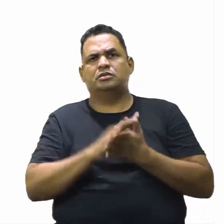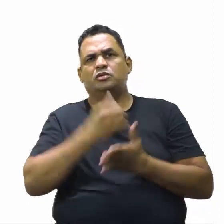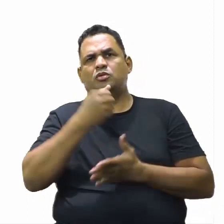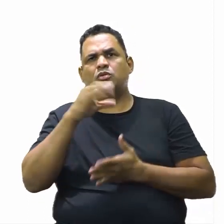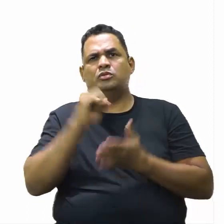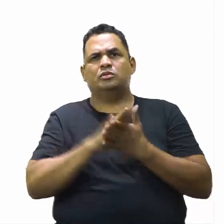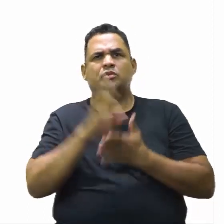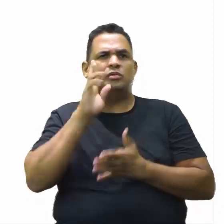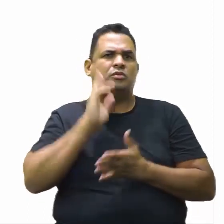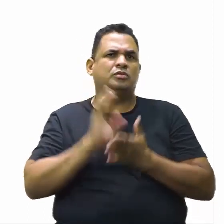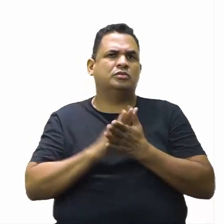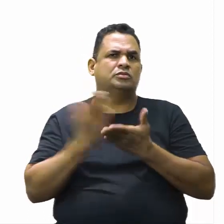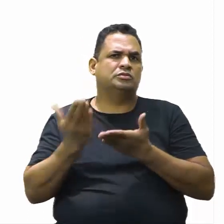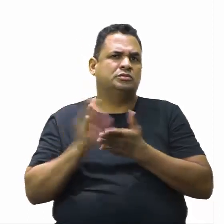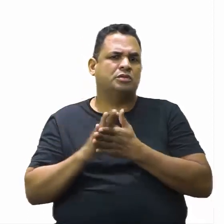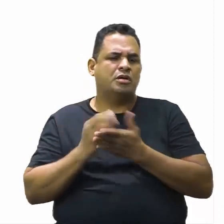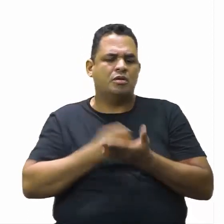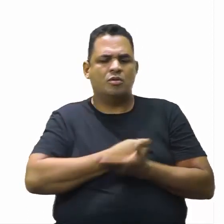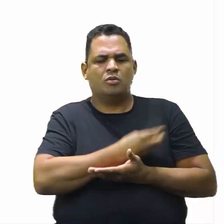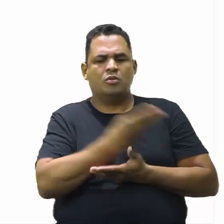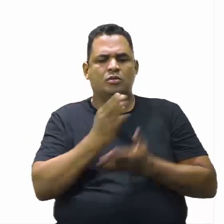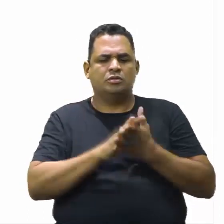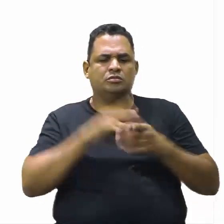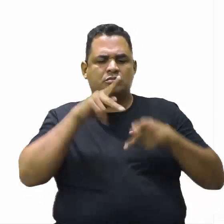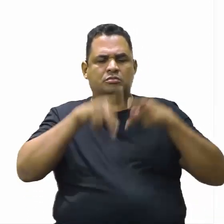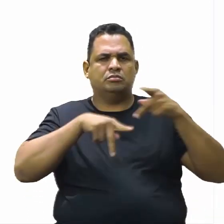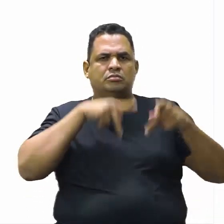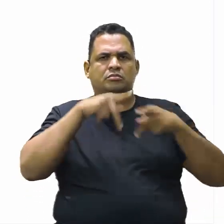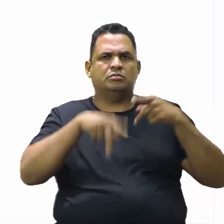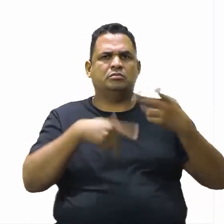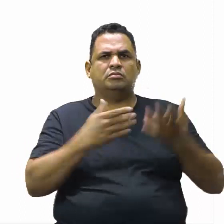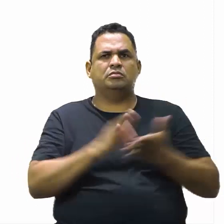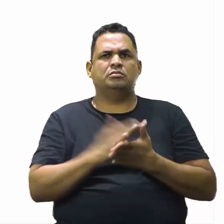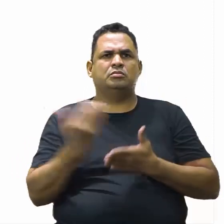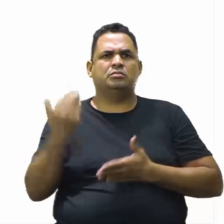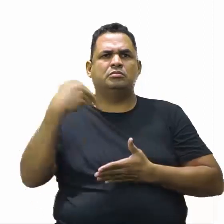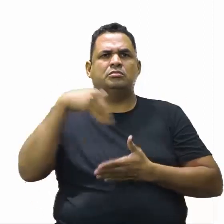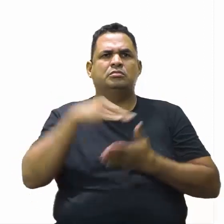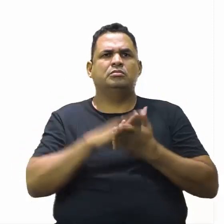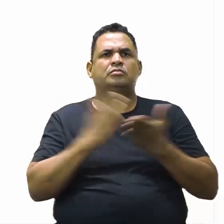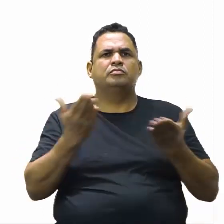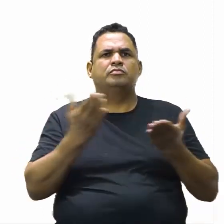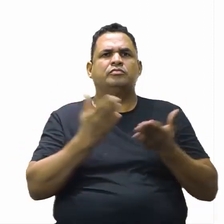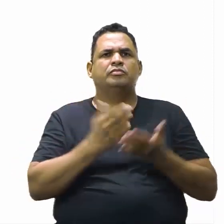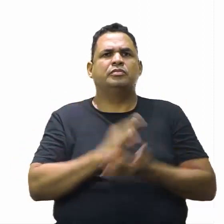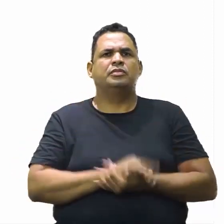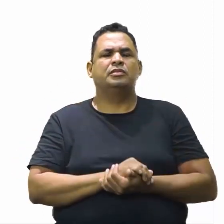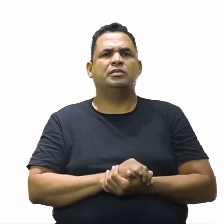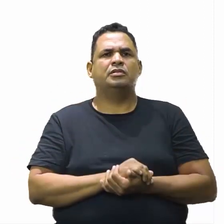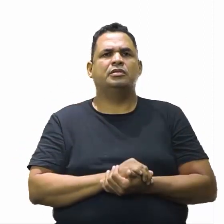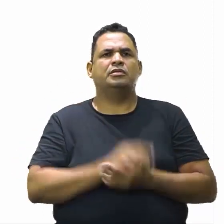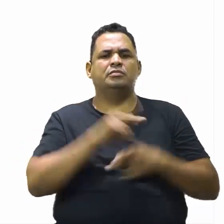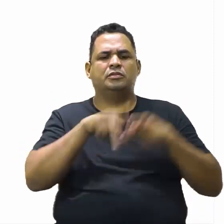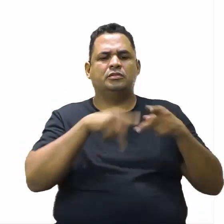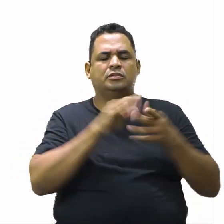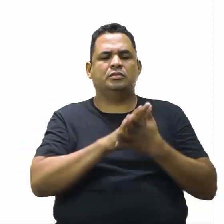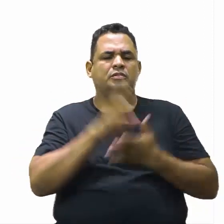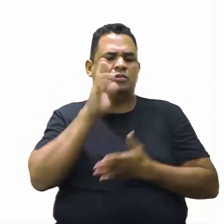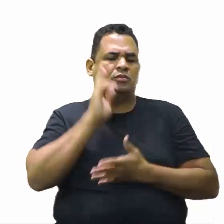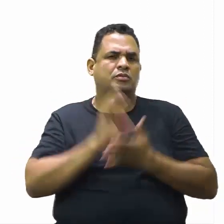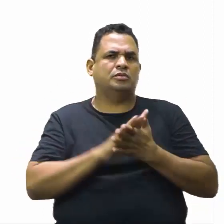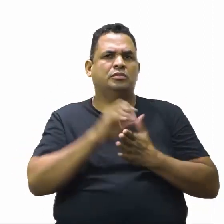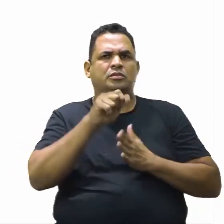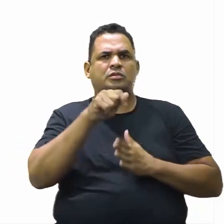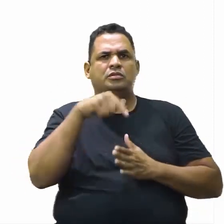que Rondônia recebe seu maior contingente populacional. Esses migrantes que povoaram Rondônia nas décadas